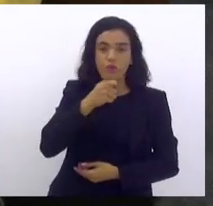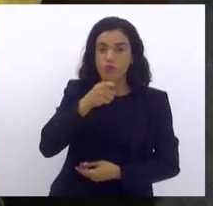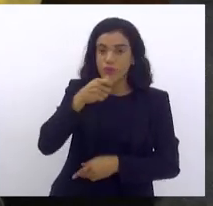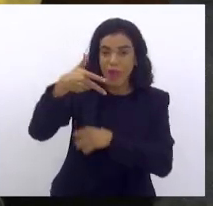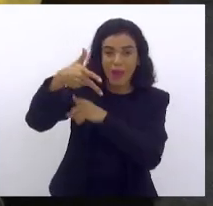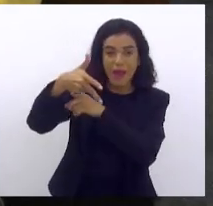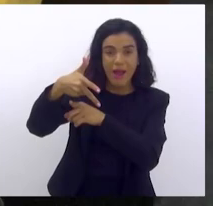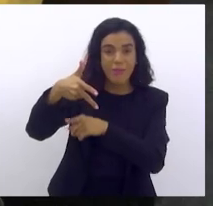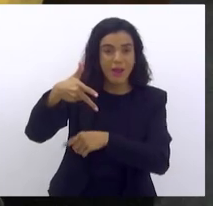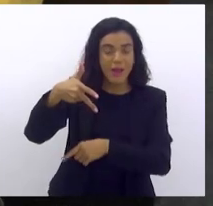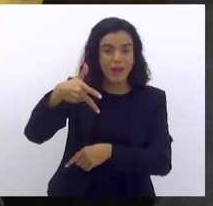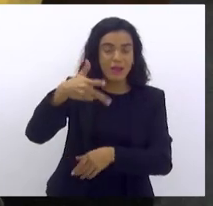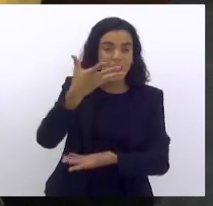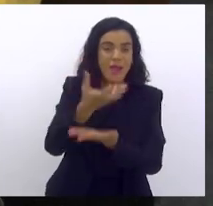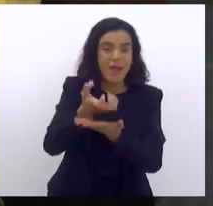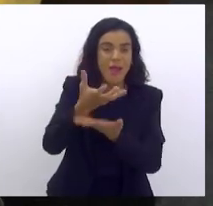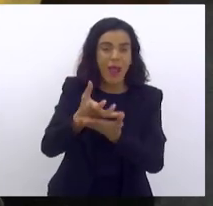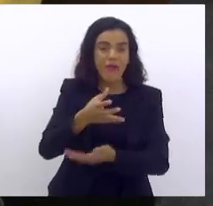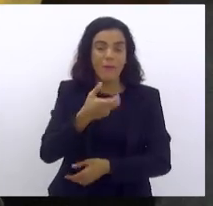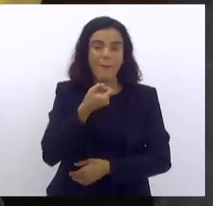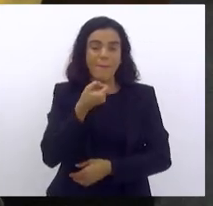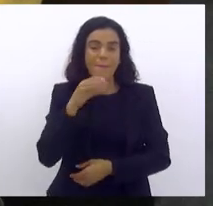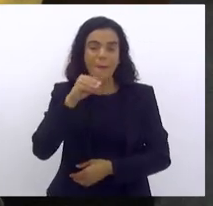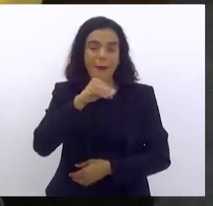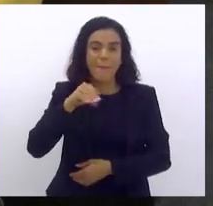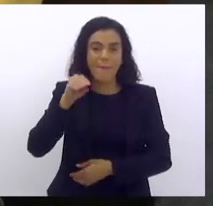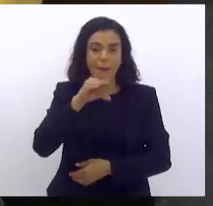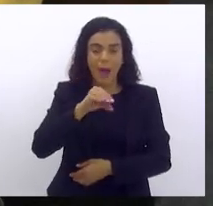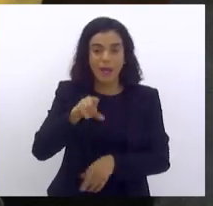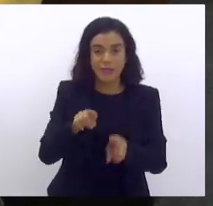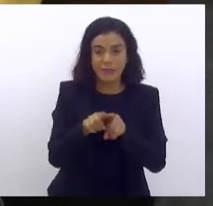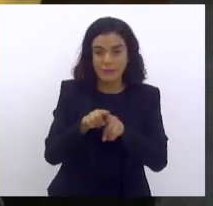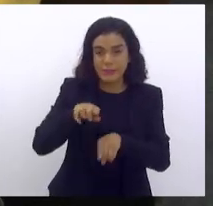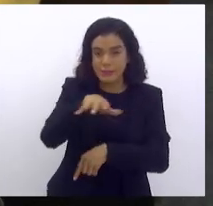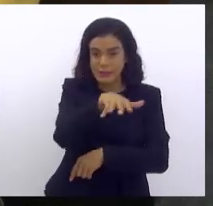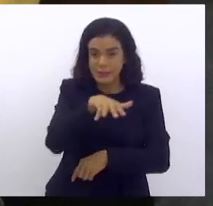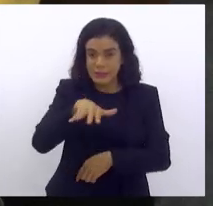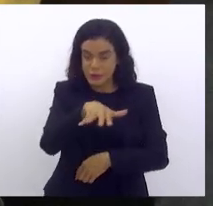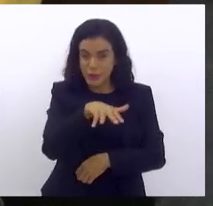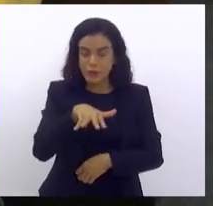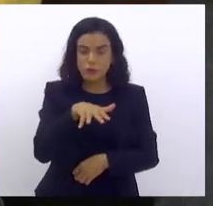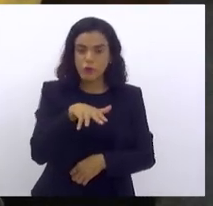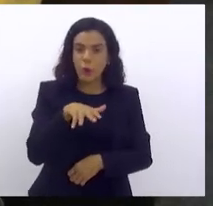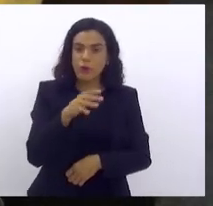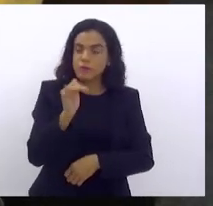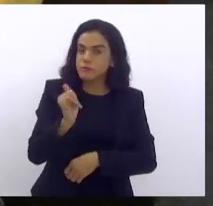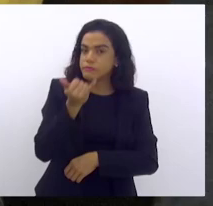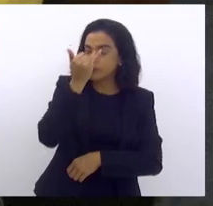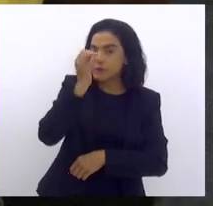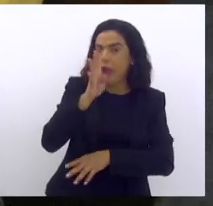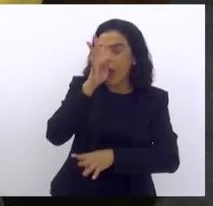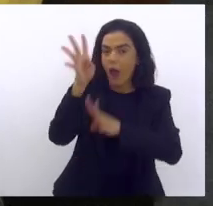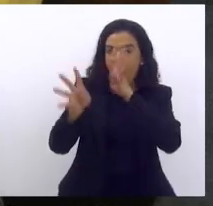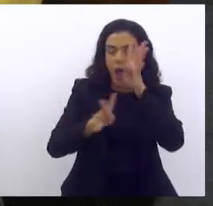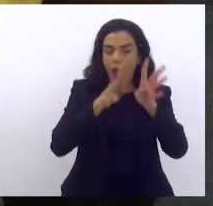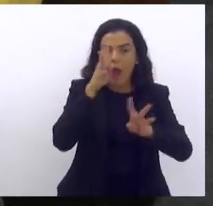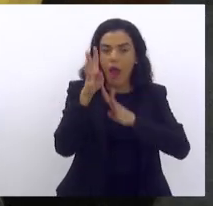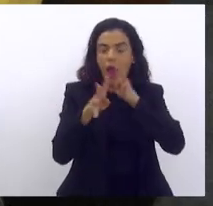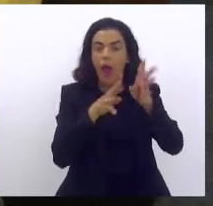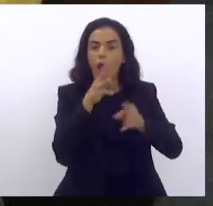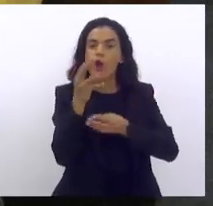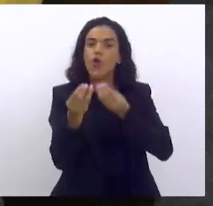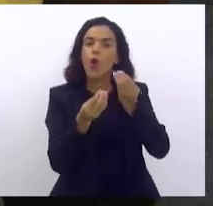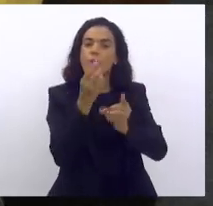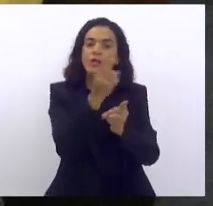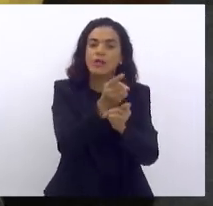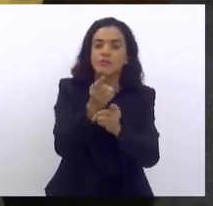de áudio e vídeo. Temos hoje situações muito arbitrárias nessa forma de reconhecimento.